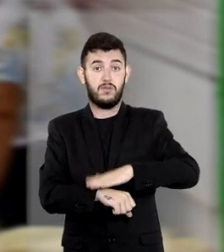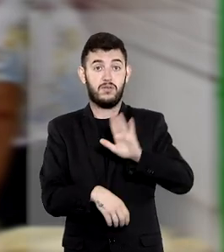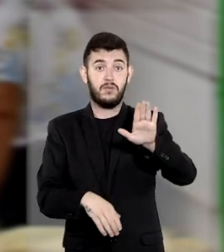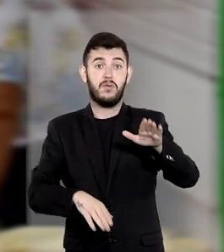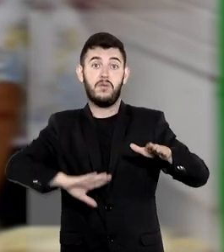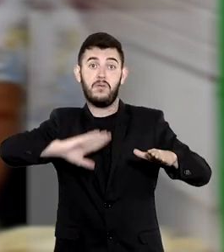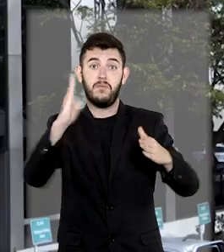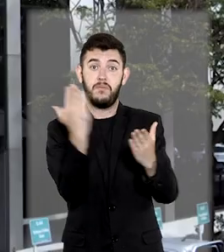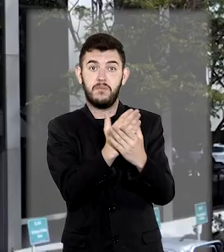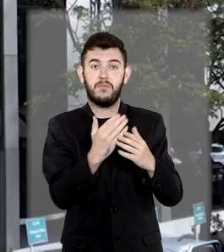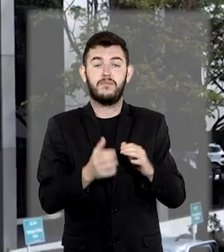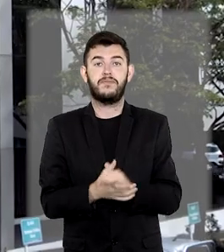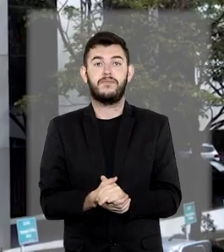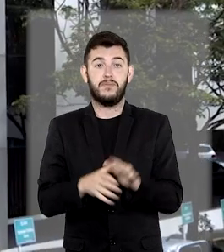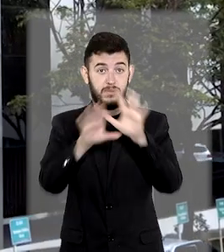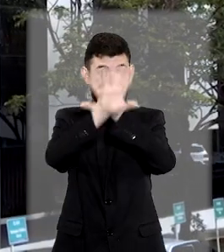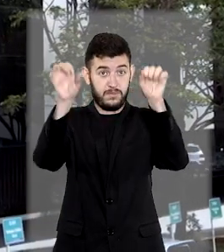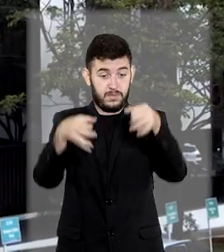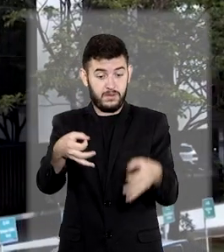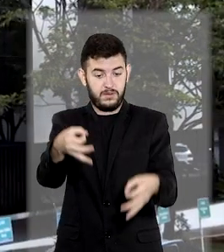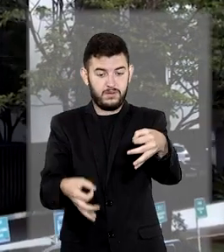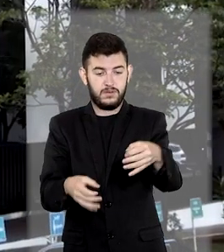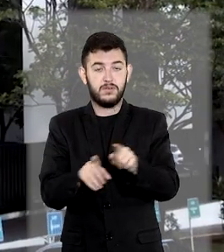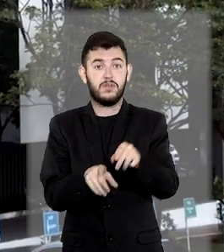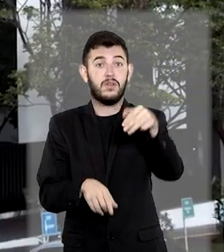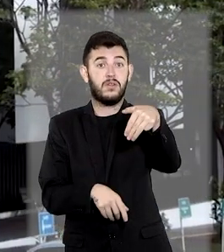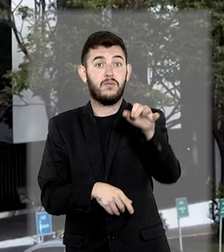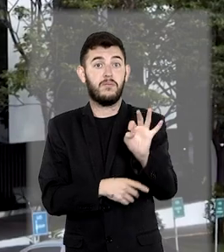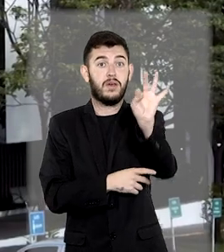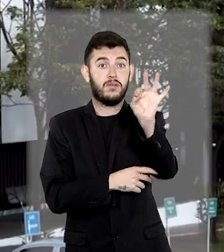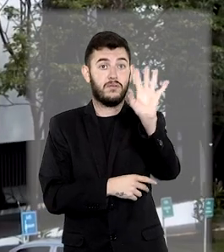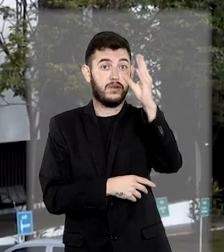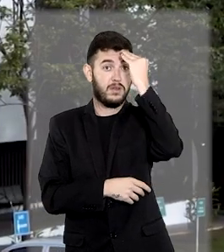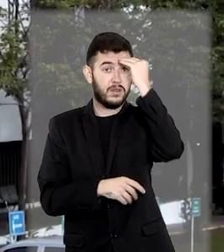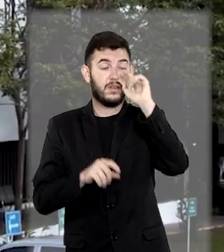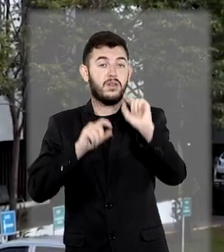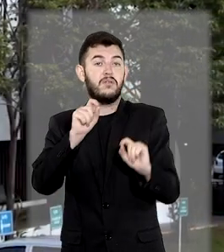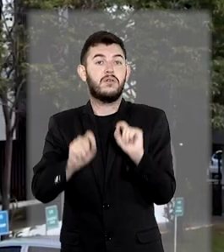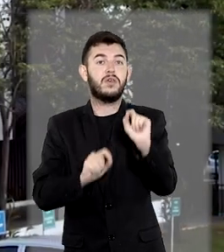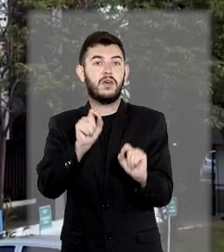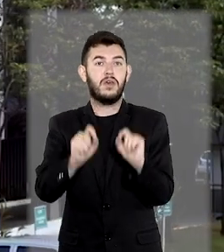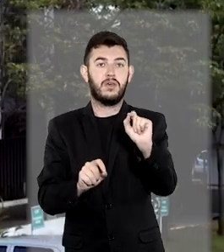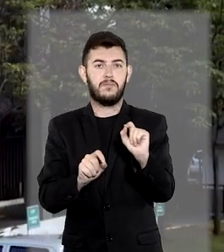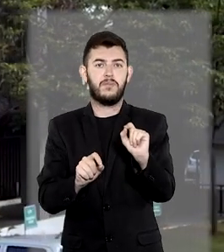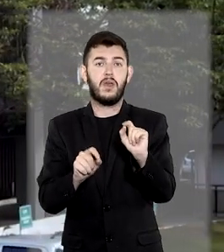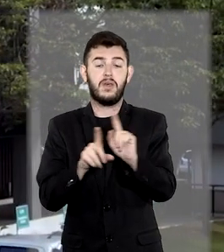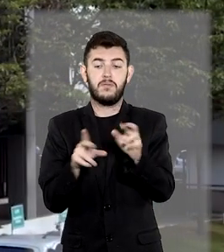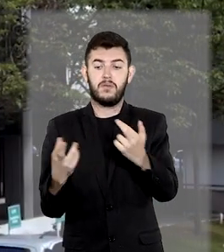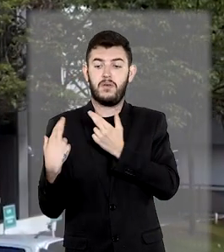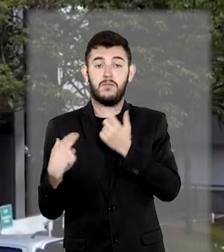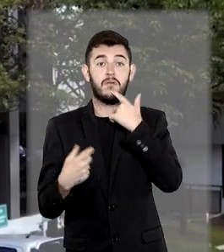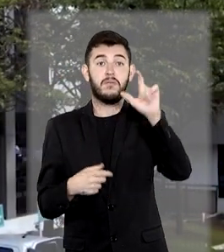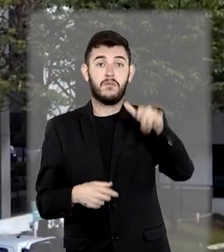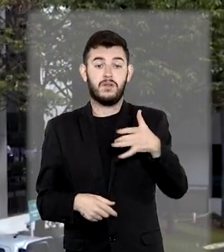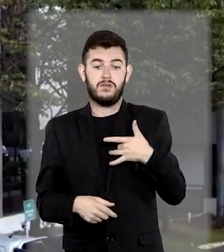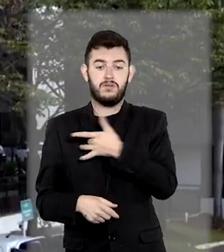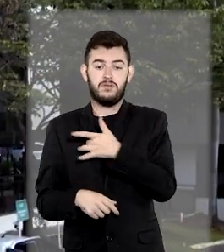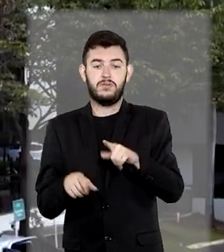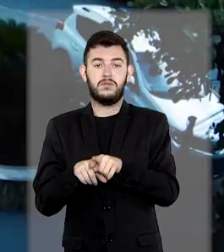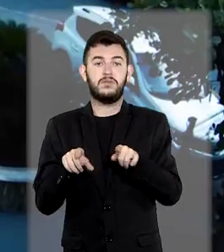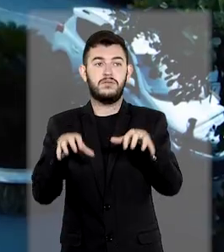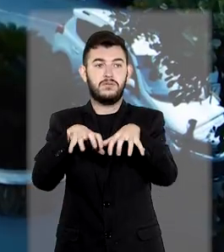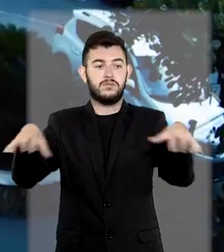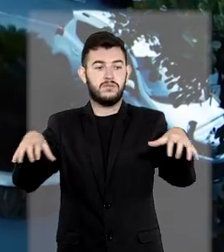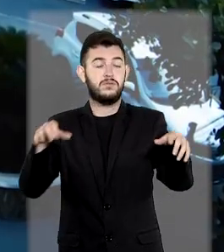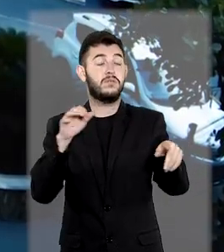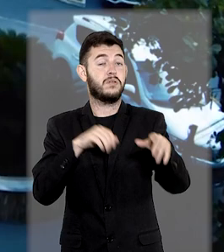judicial foi proposta. O Tribunal de Justiça de Mato Grosso entendeu ser possível a transferência de titularidade do plano de saúde